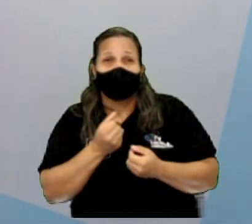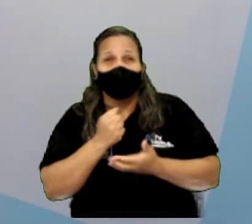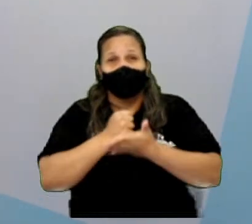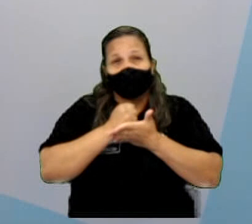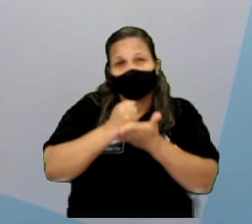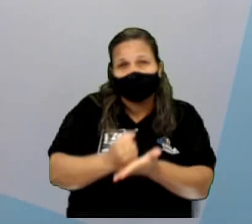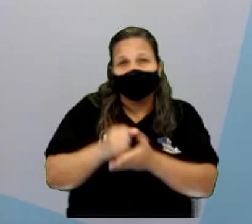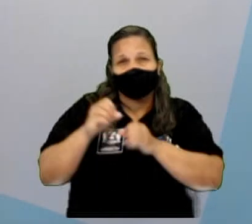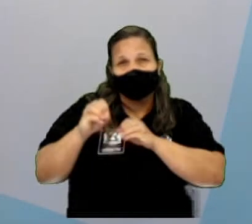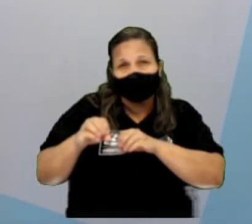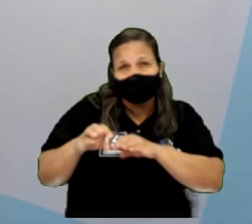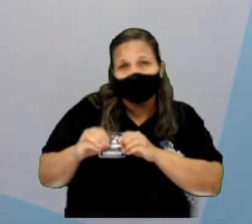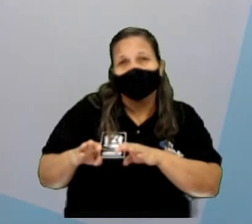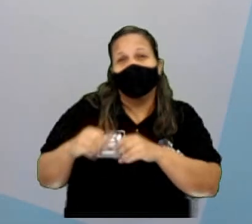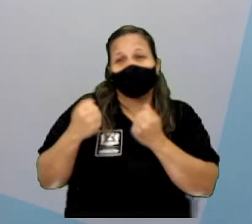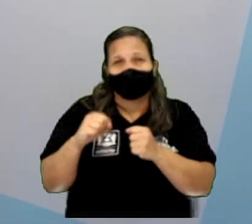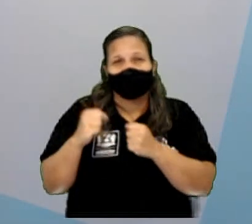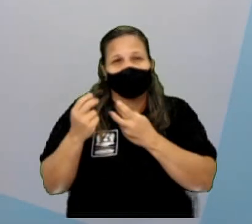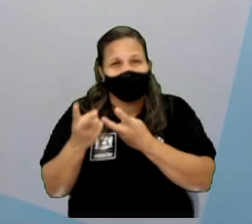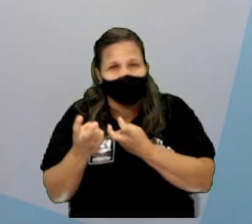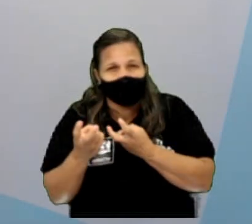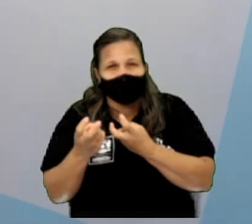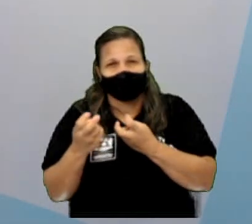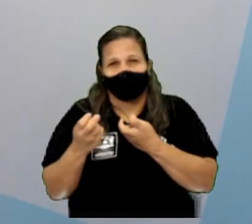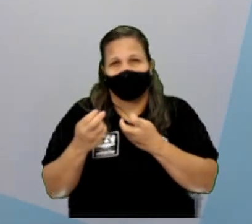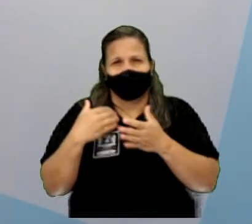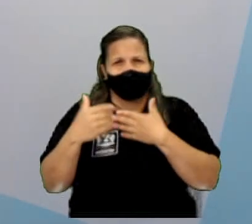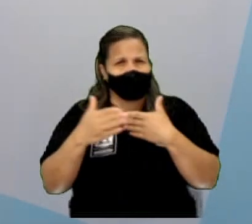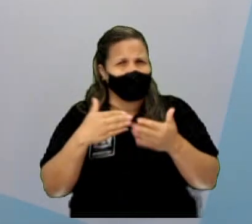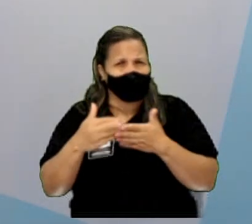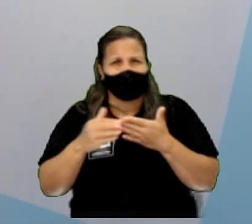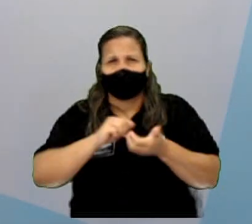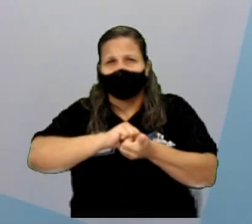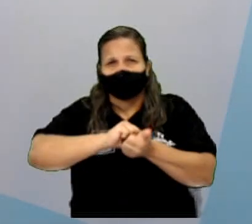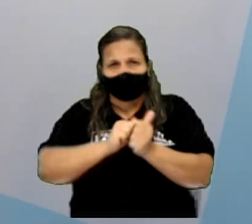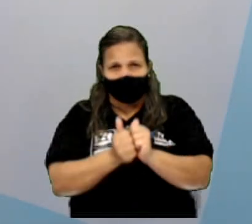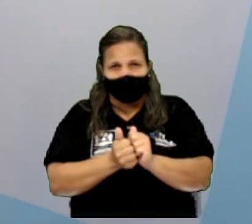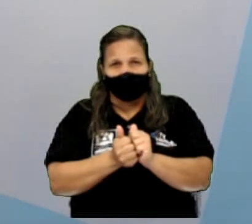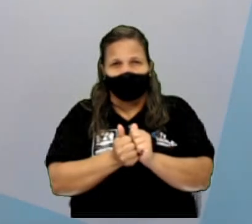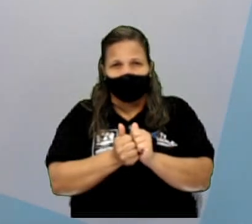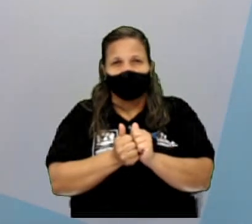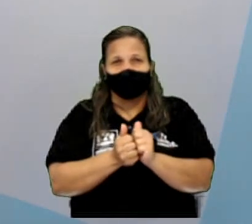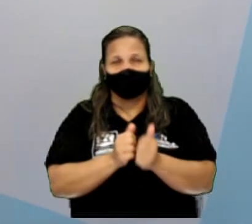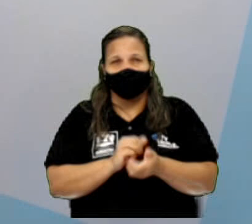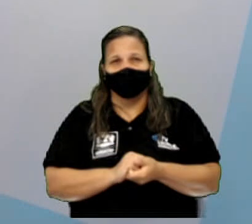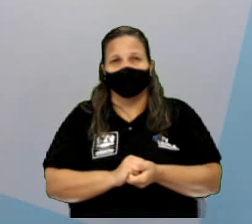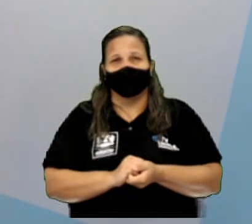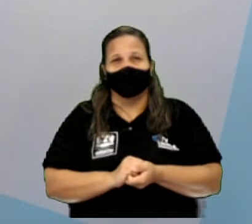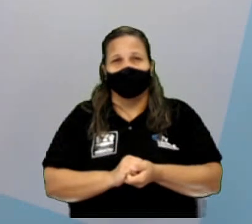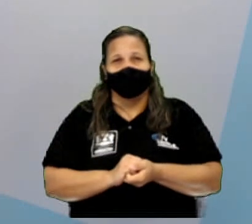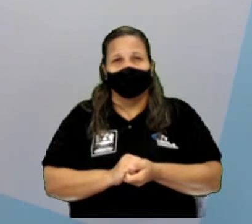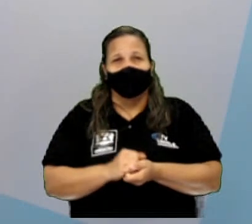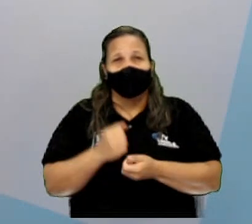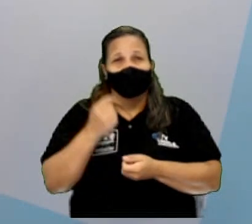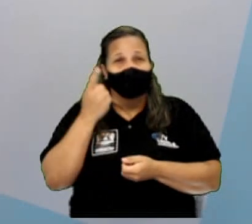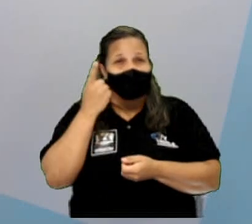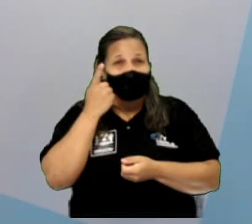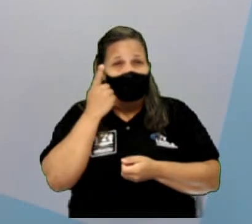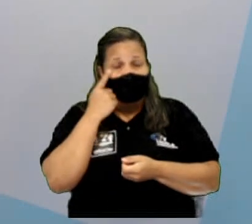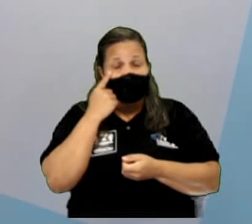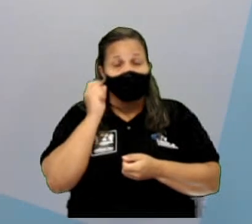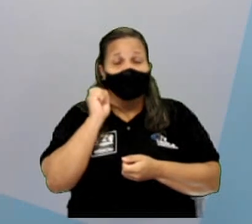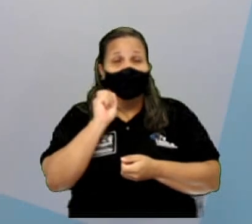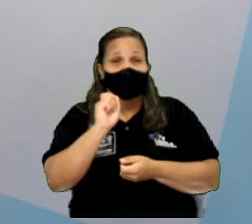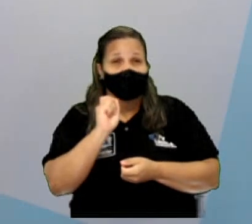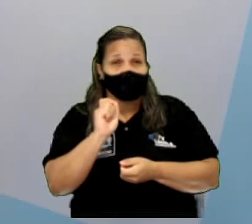compreender melhor, conseguir analisar melhor qualquer esporte que você assiste, beleza? Percebam que os